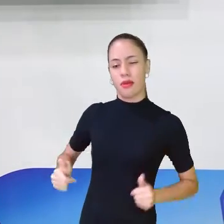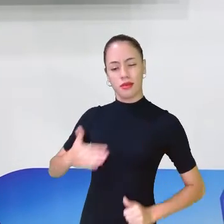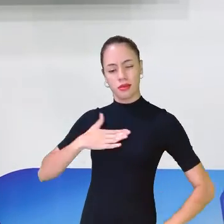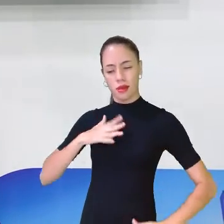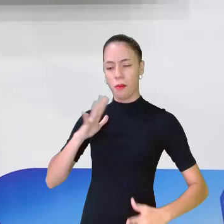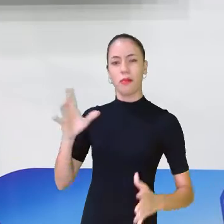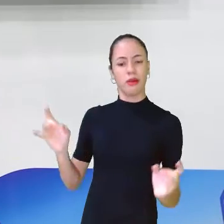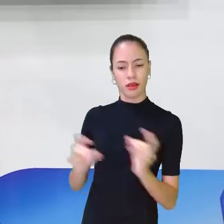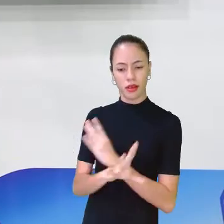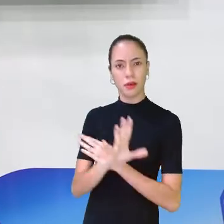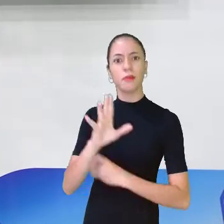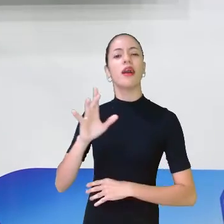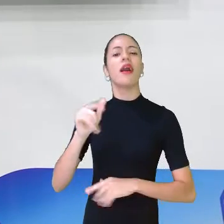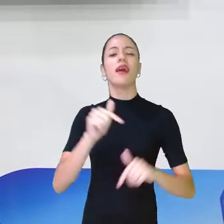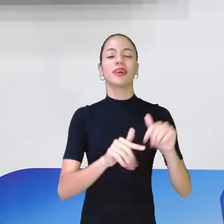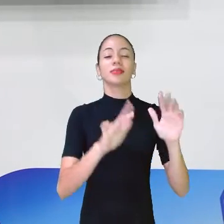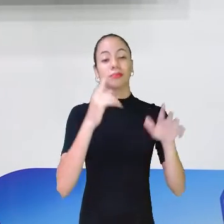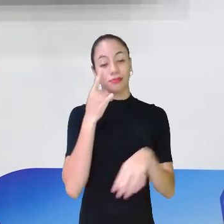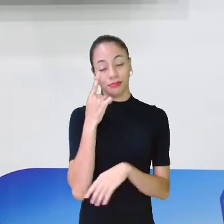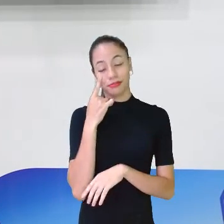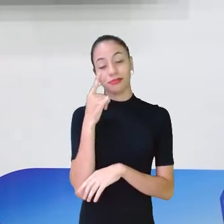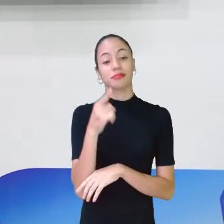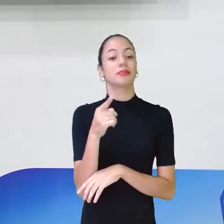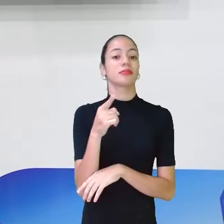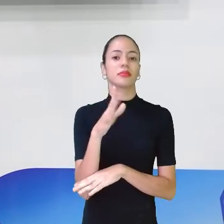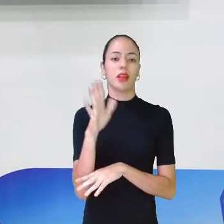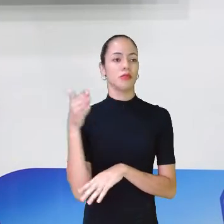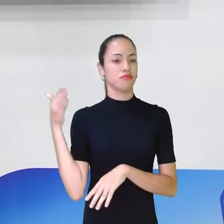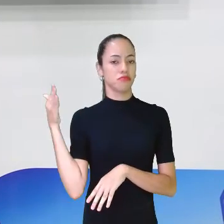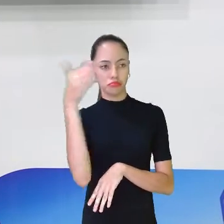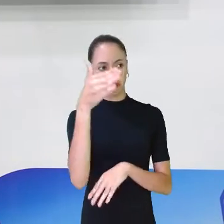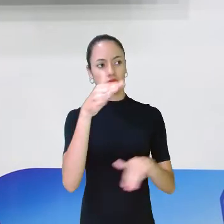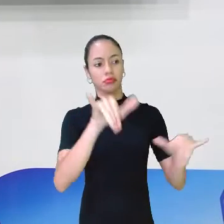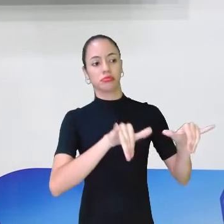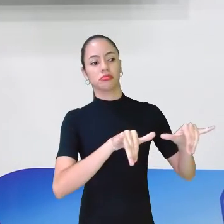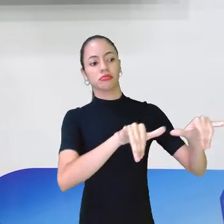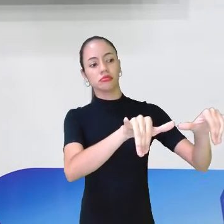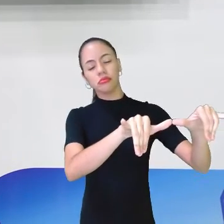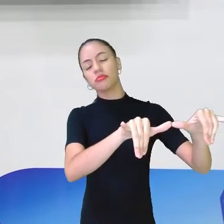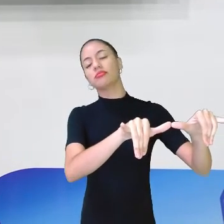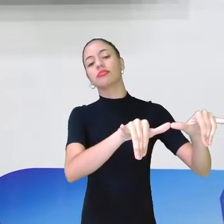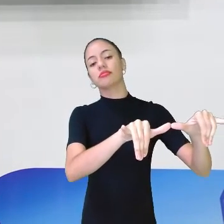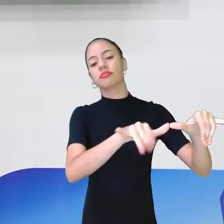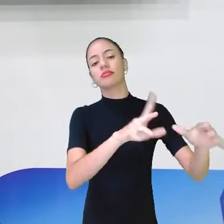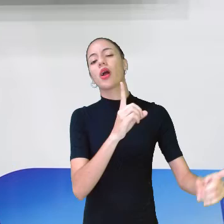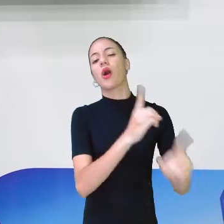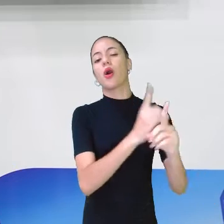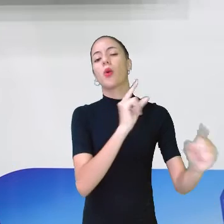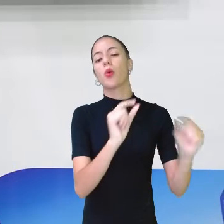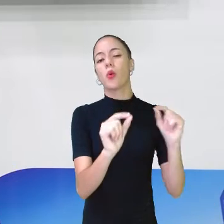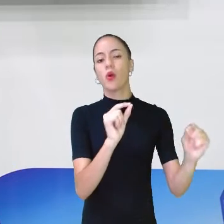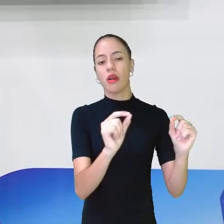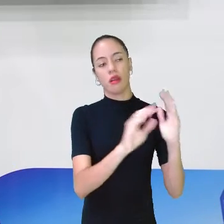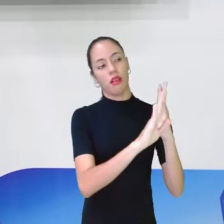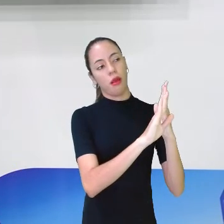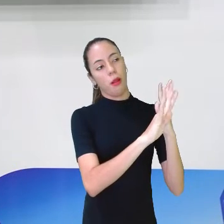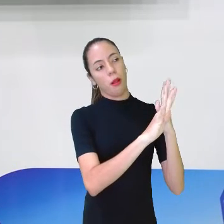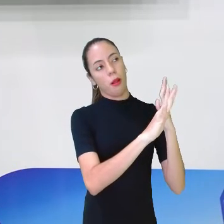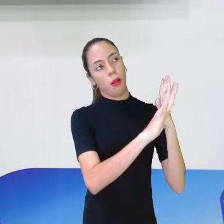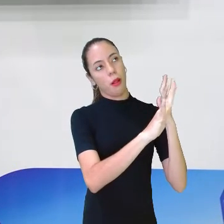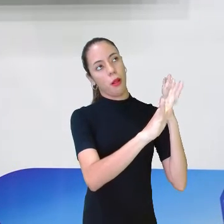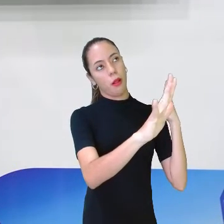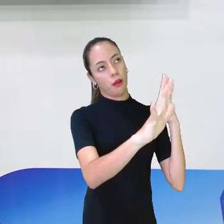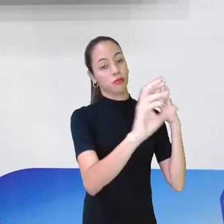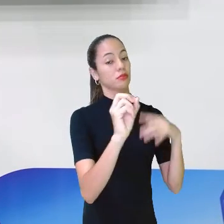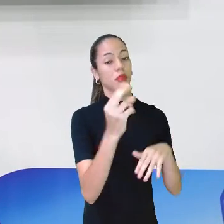um material de limpeza. Então você vai no supermercado, muitas vezes vai encontrar o quê? Filas, às